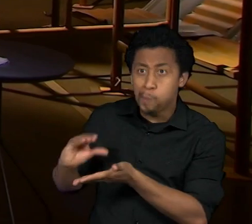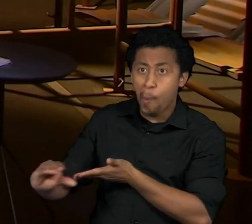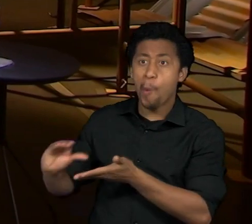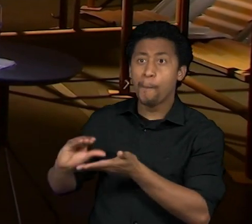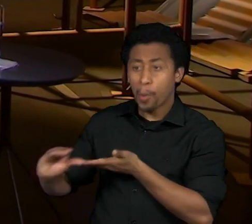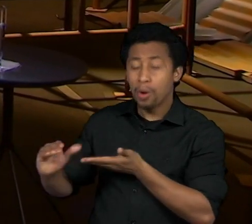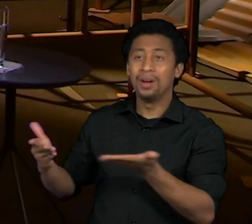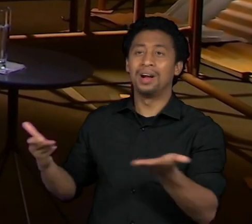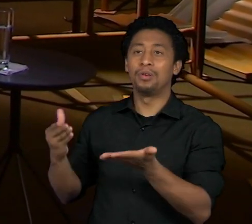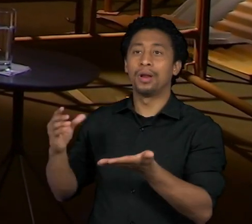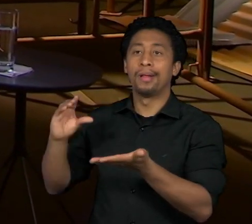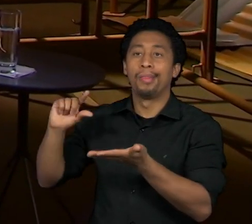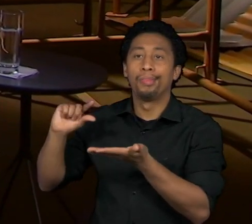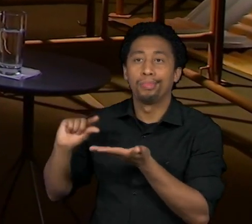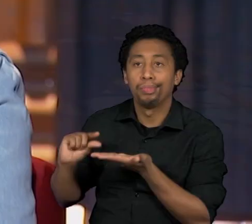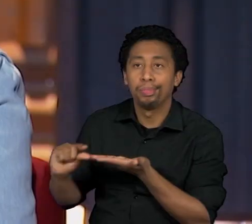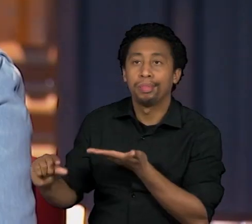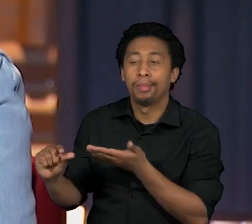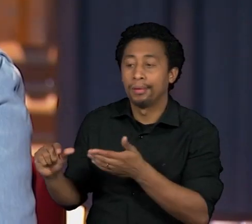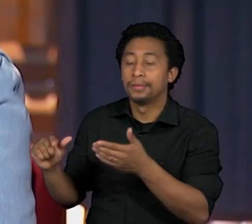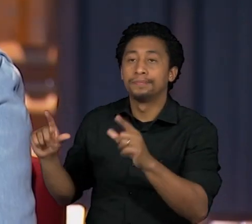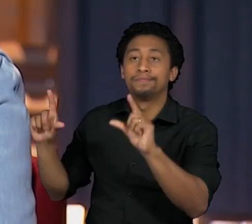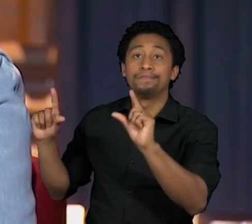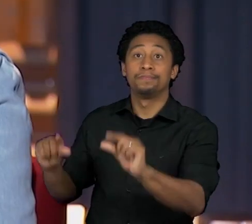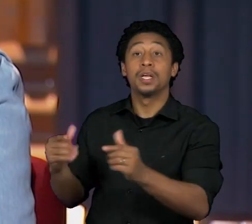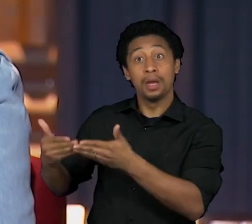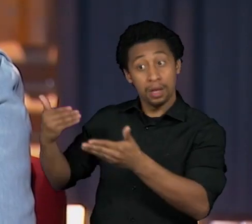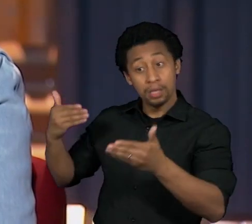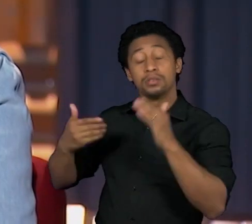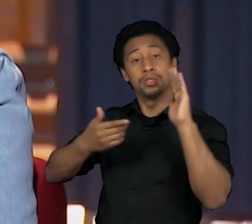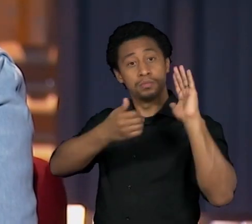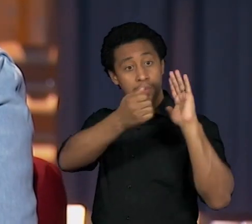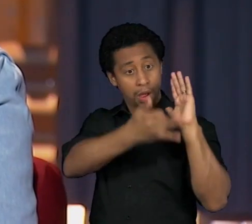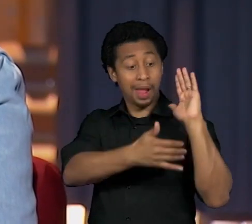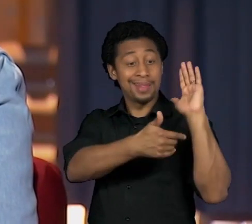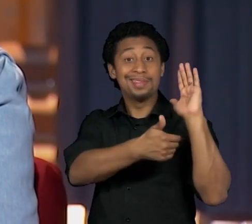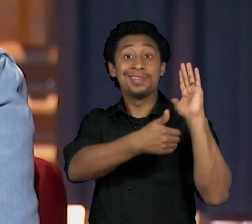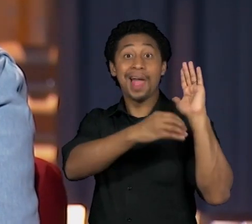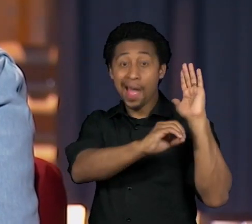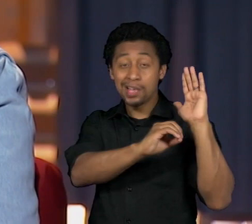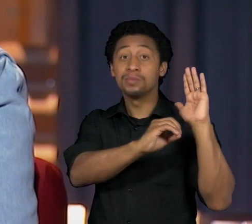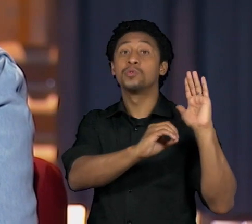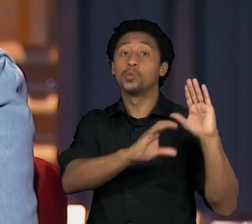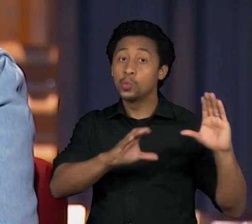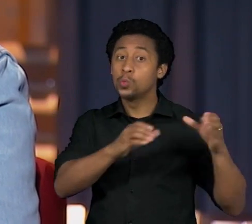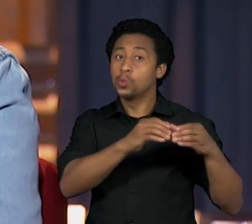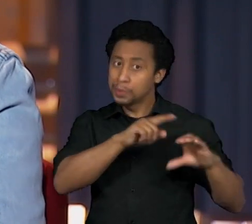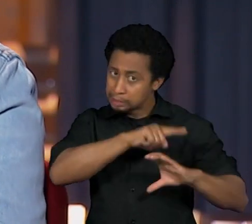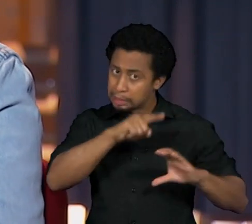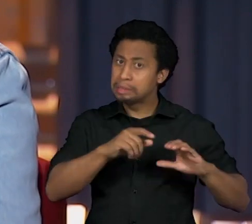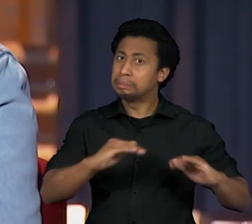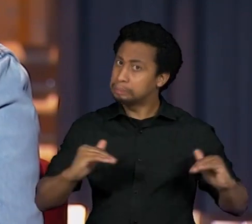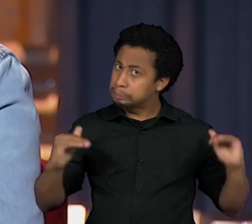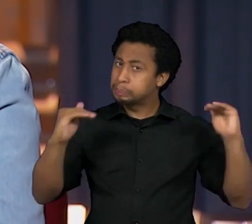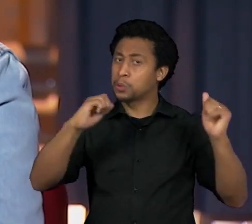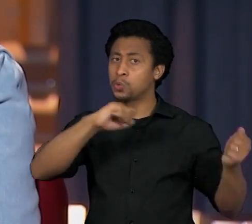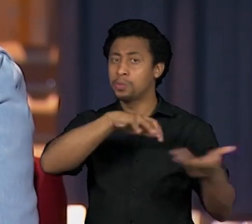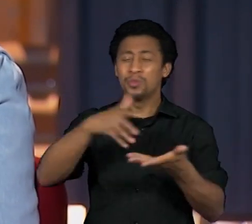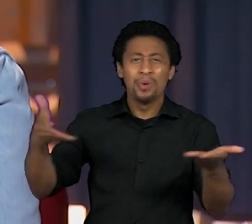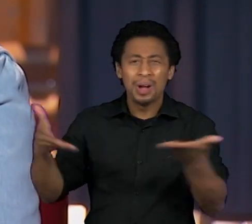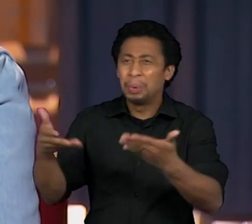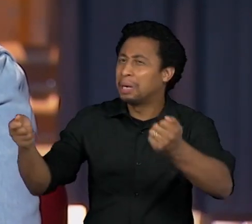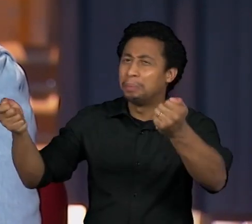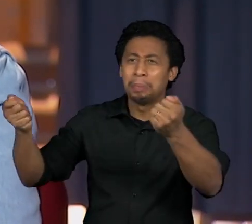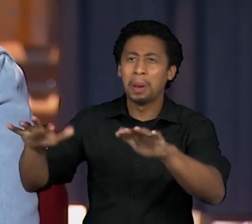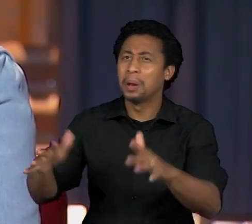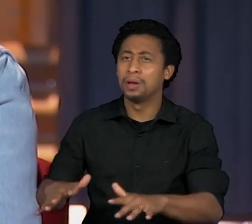país que chegou a ser o 11º em produção científica mundial. E hoje está numa situação bizarra. Basta pensar que na hora que a